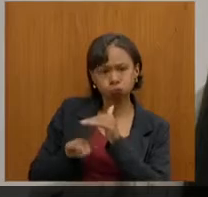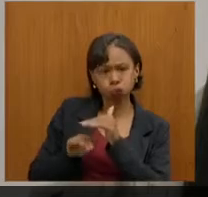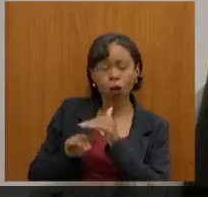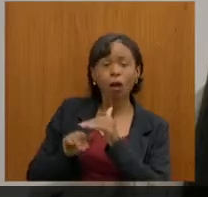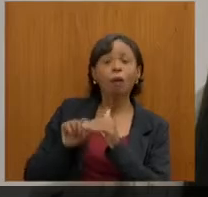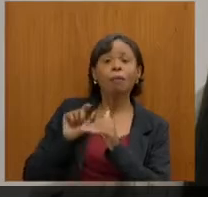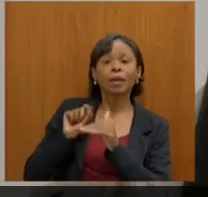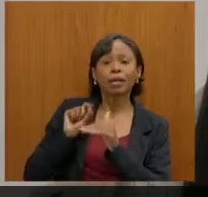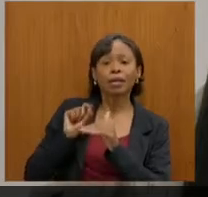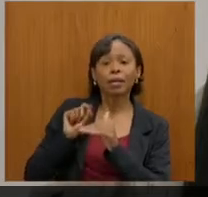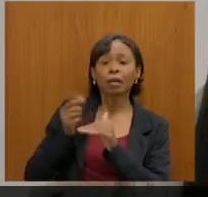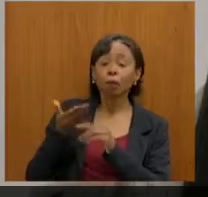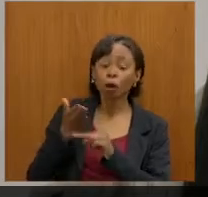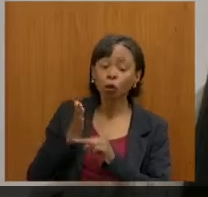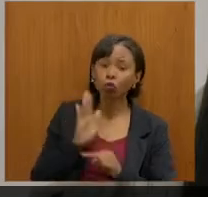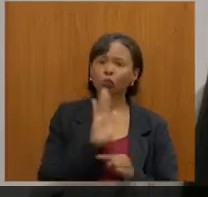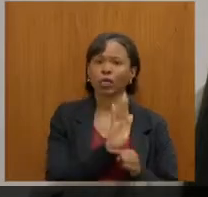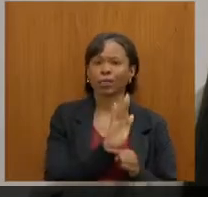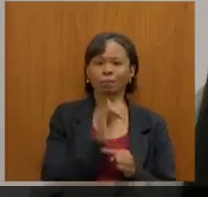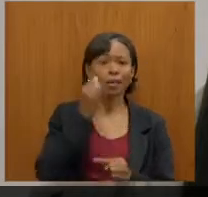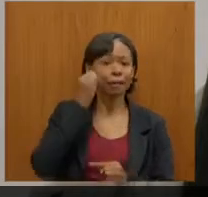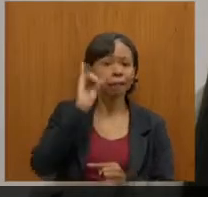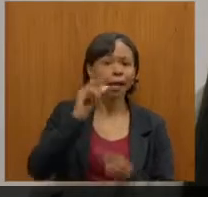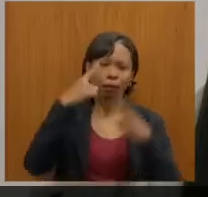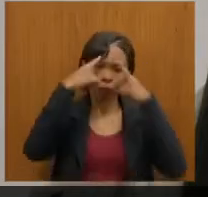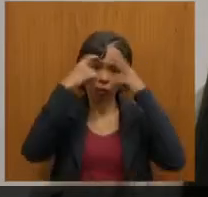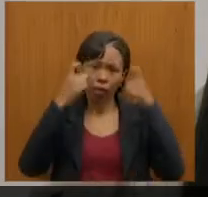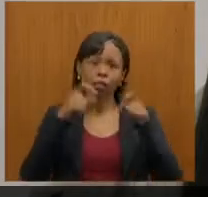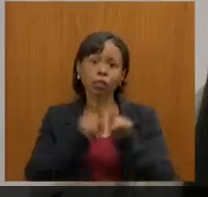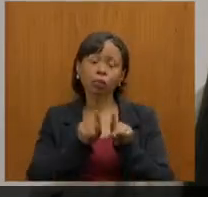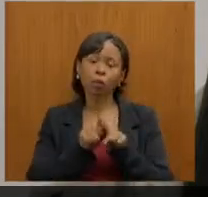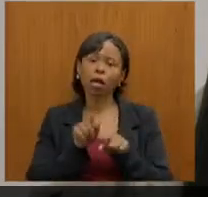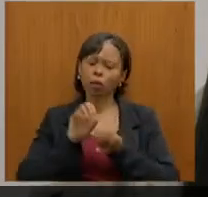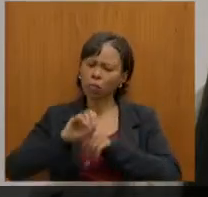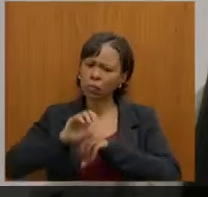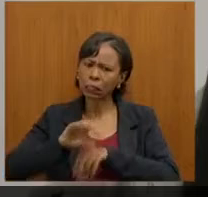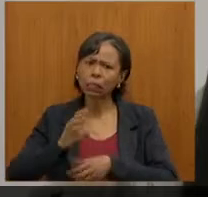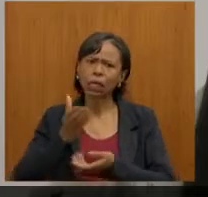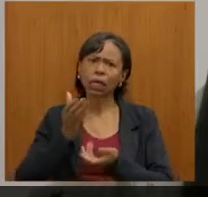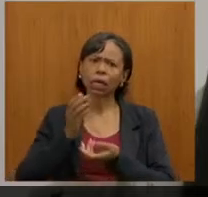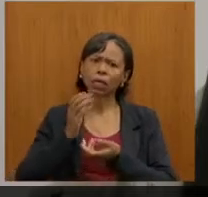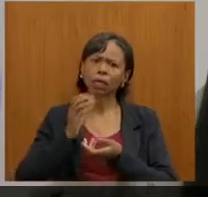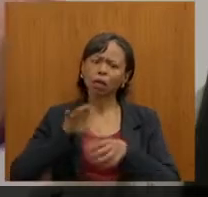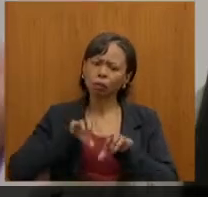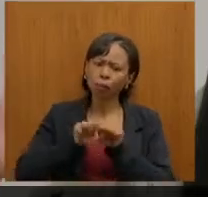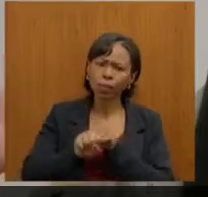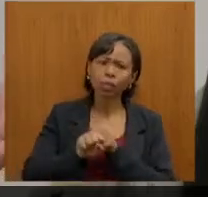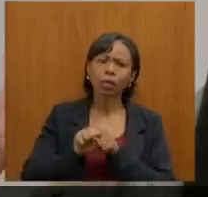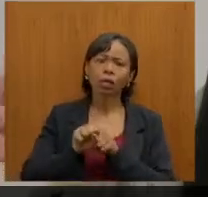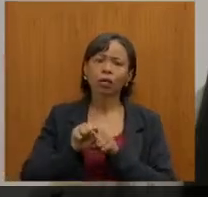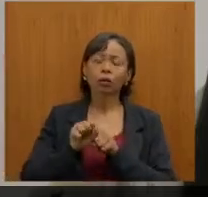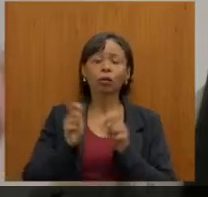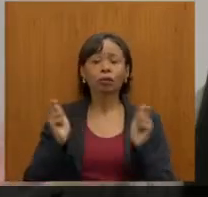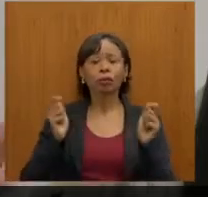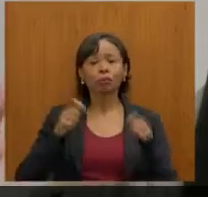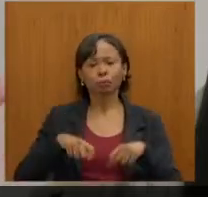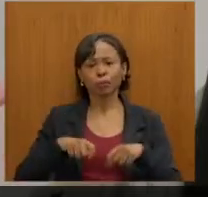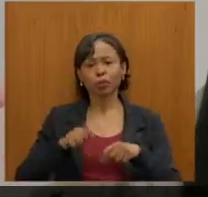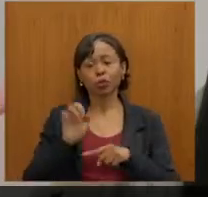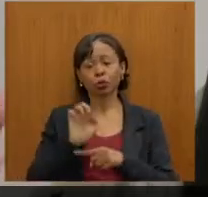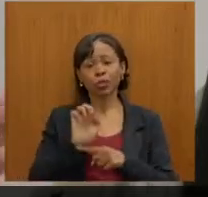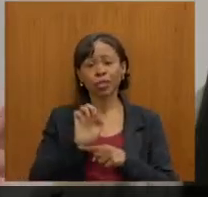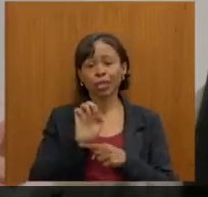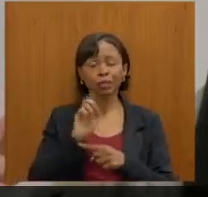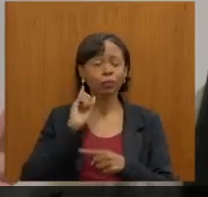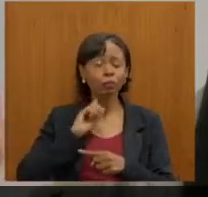direcionado a essas ações de prevenção de informação né capaz de atender o estado inteiro porque